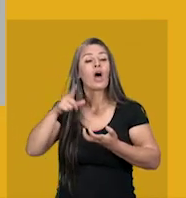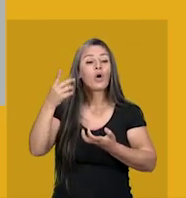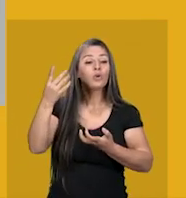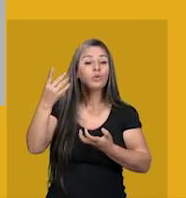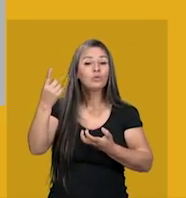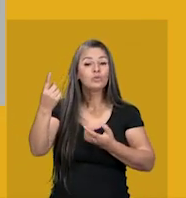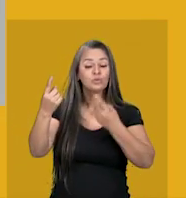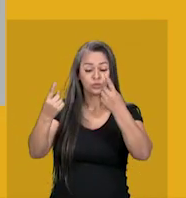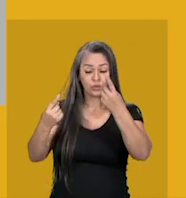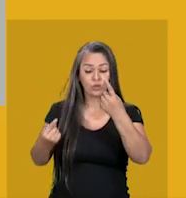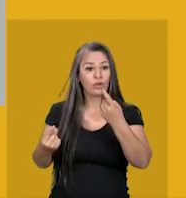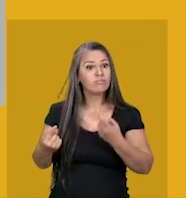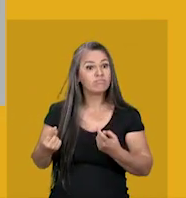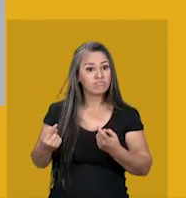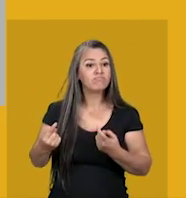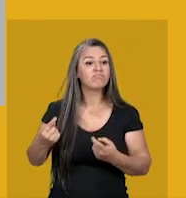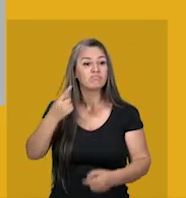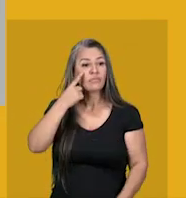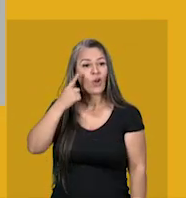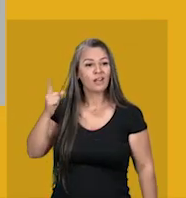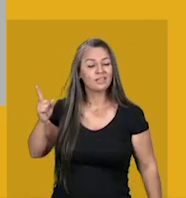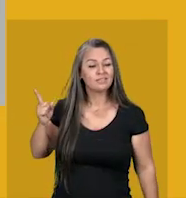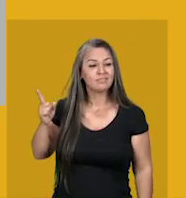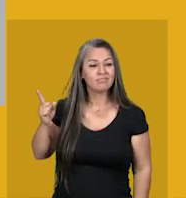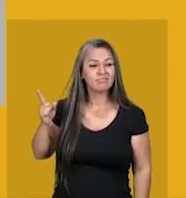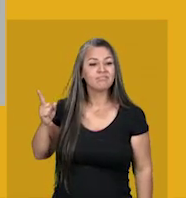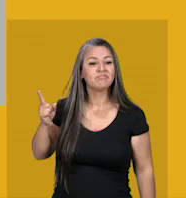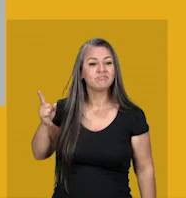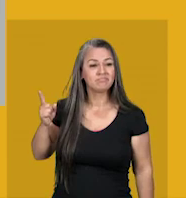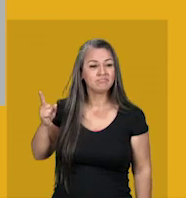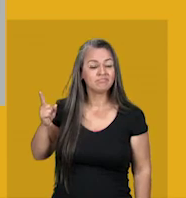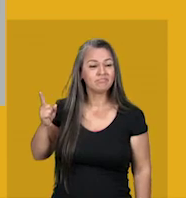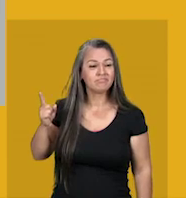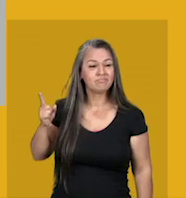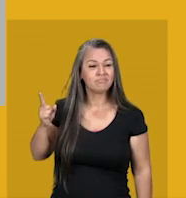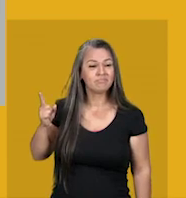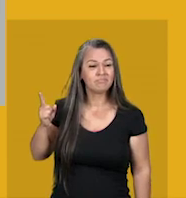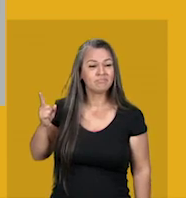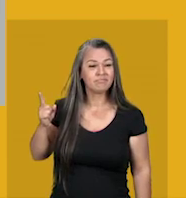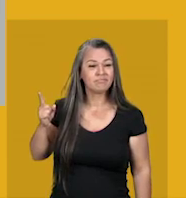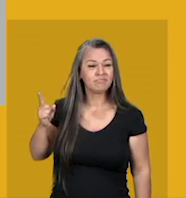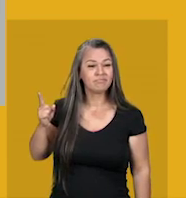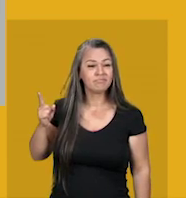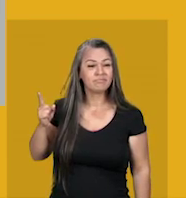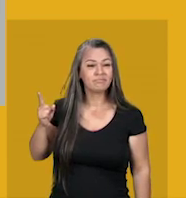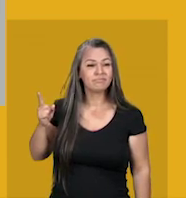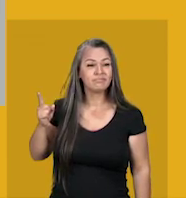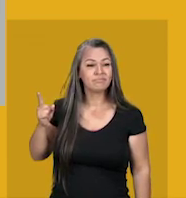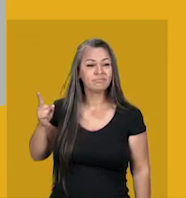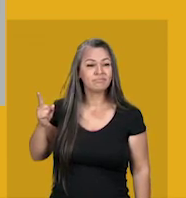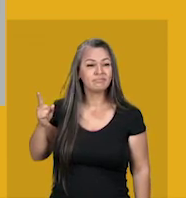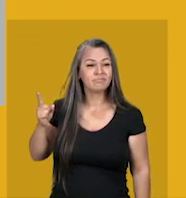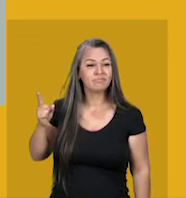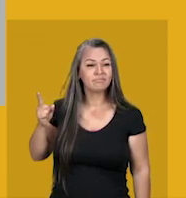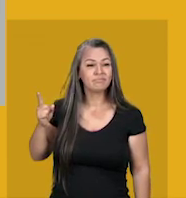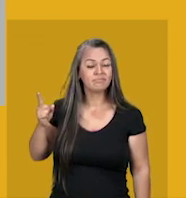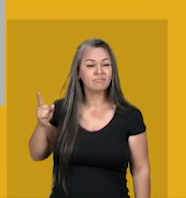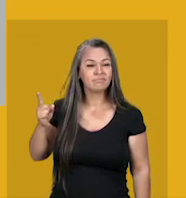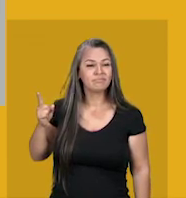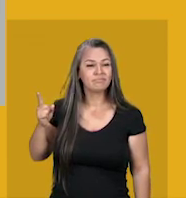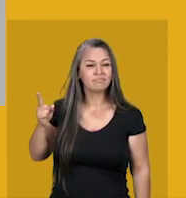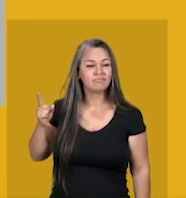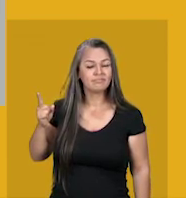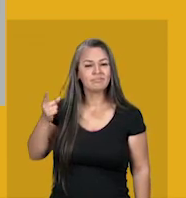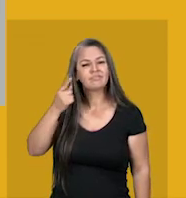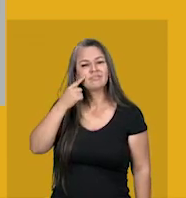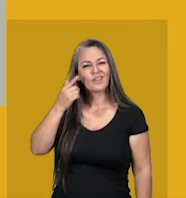nós temos o hemisfério sul e nós temos o hemisfério norte. Então, reparem